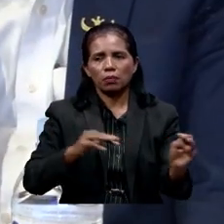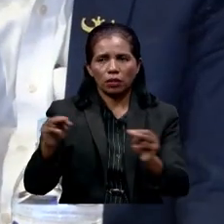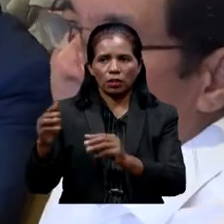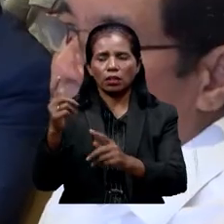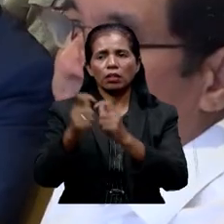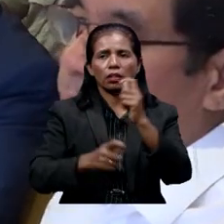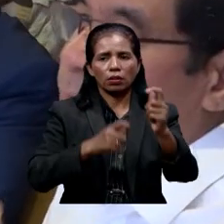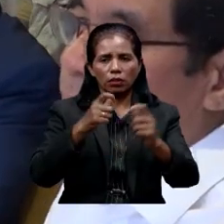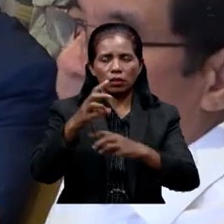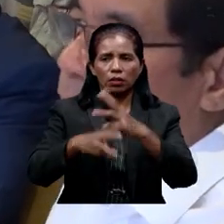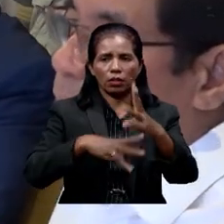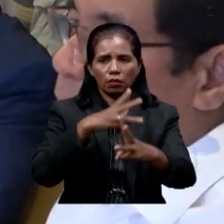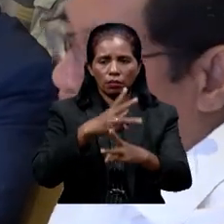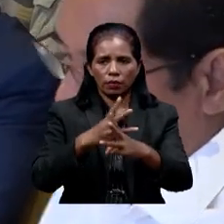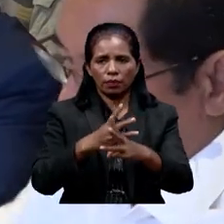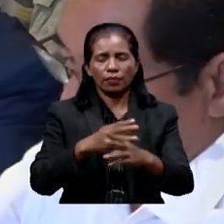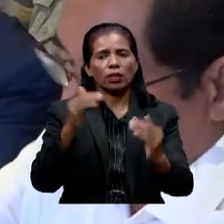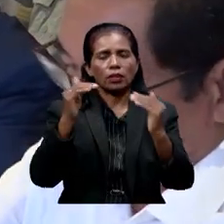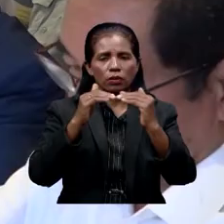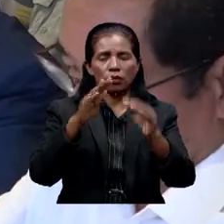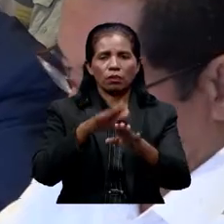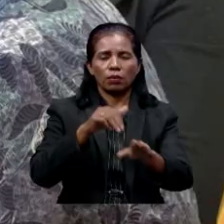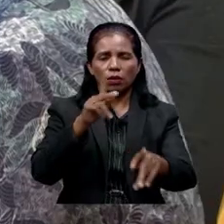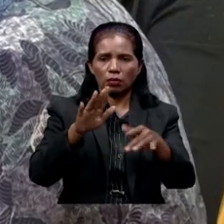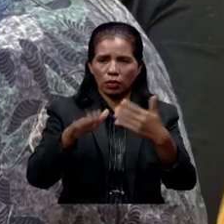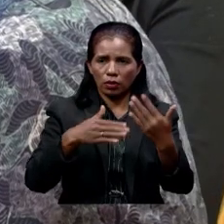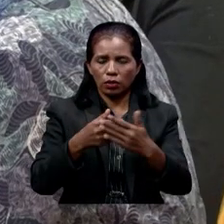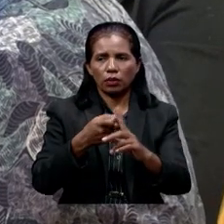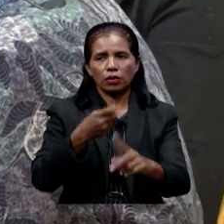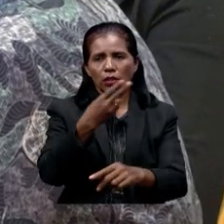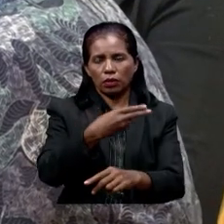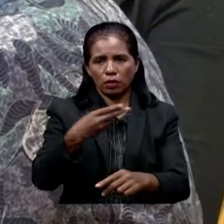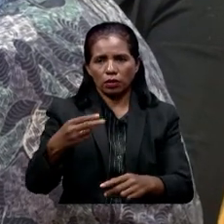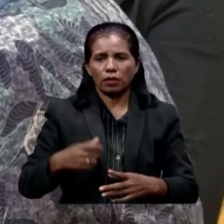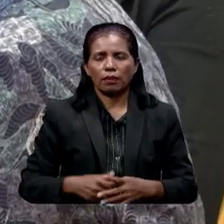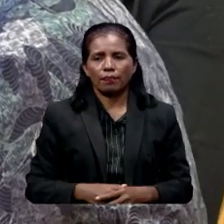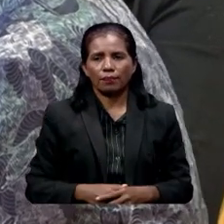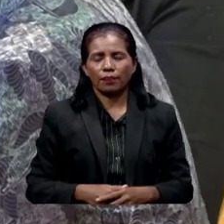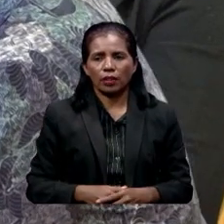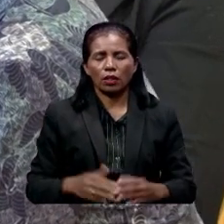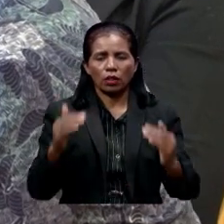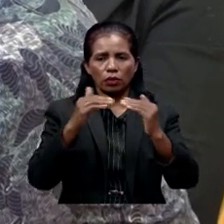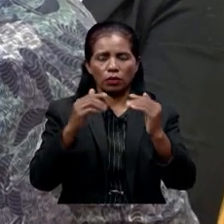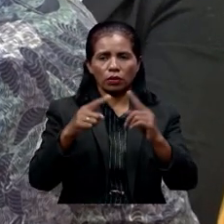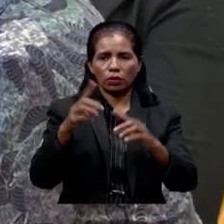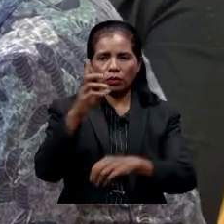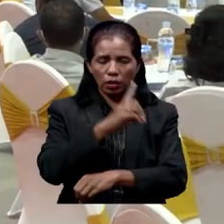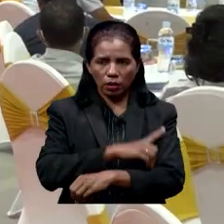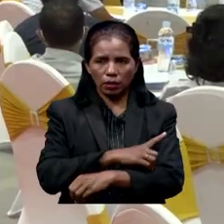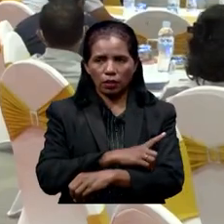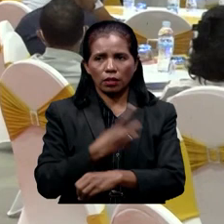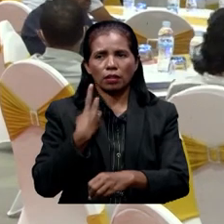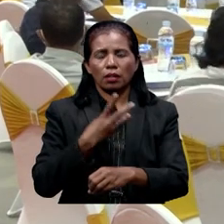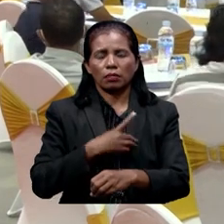mundu digitalizasau. Ia seminar ini convida orador sira mai husi Indonesia. Seminar itu ini a